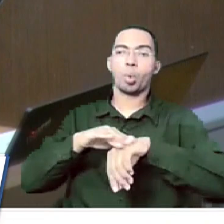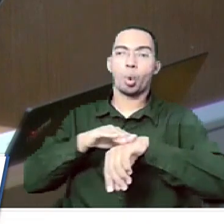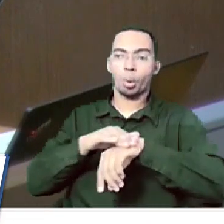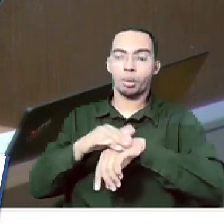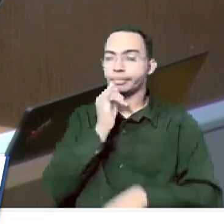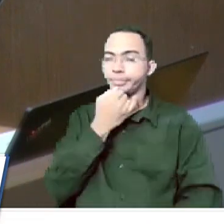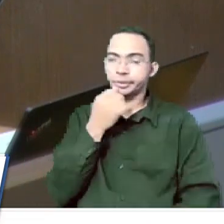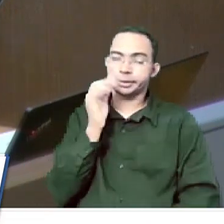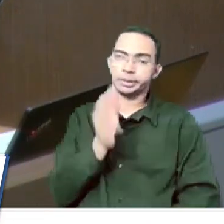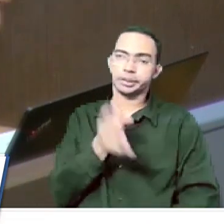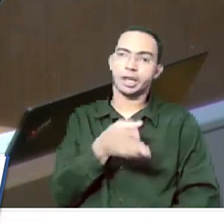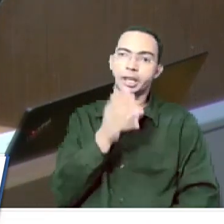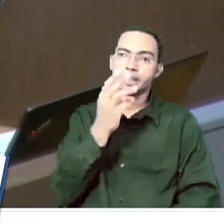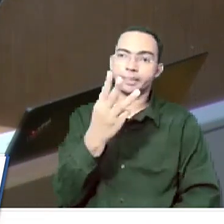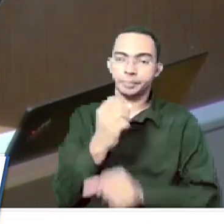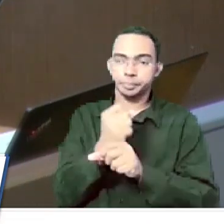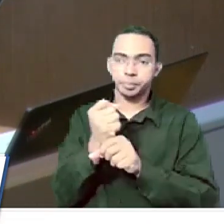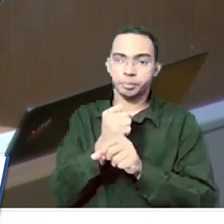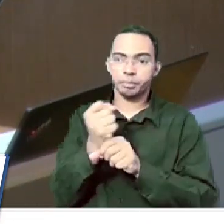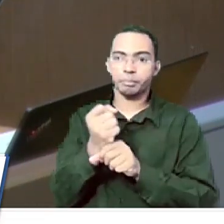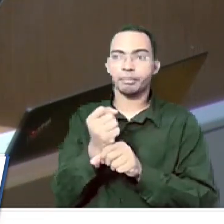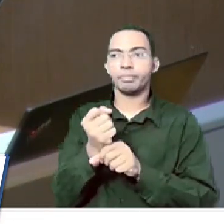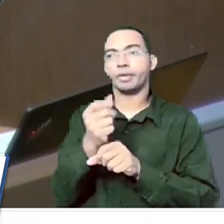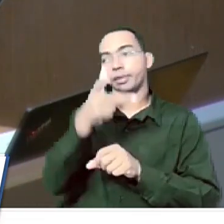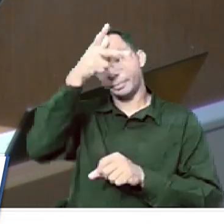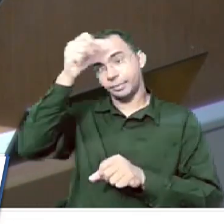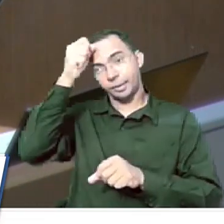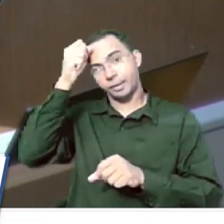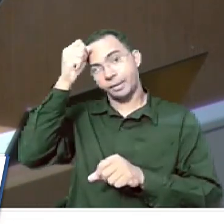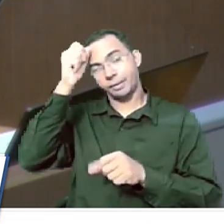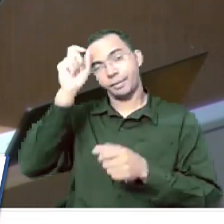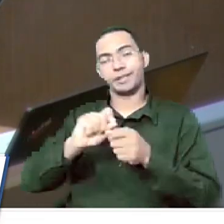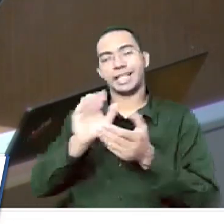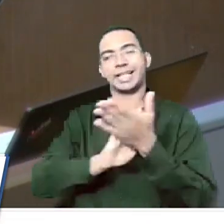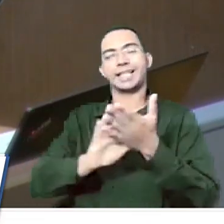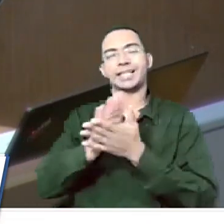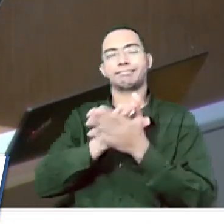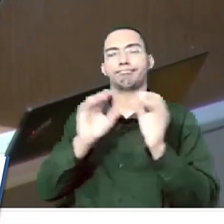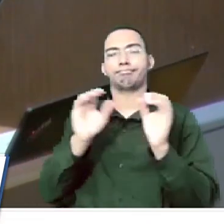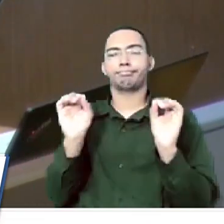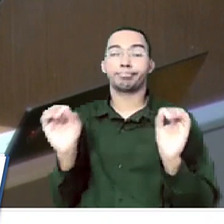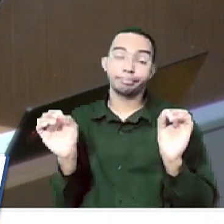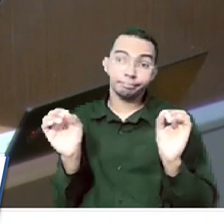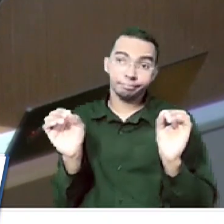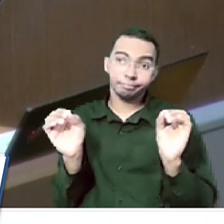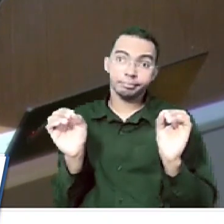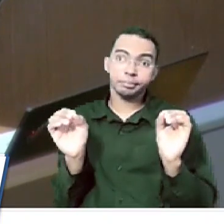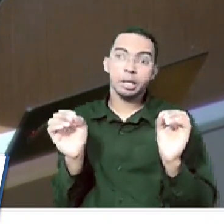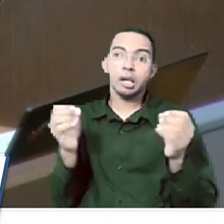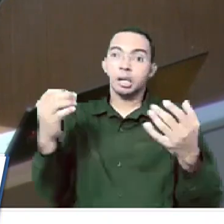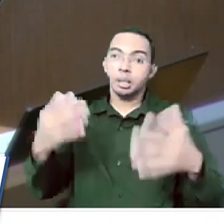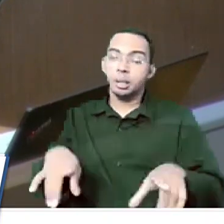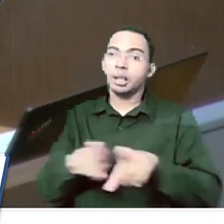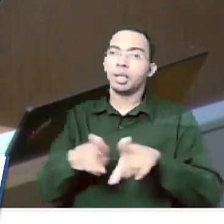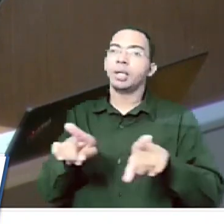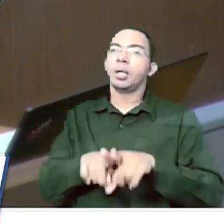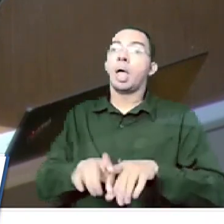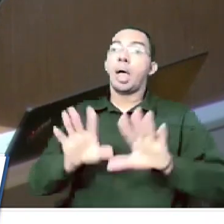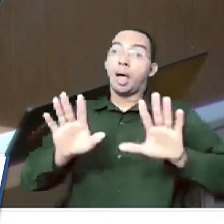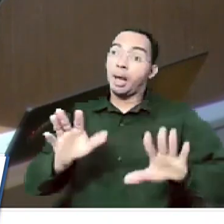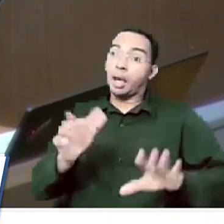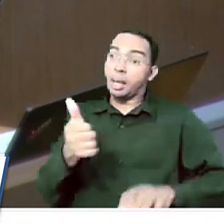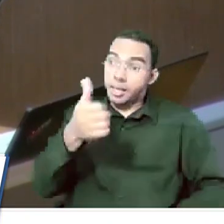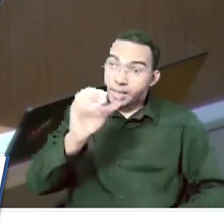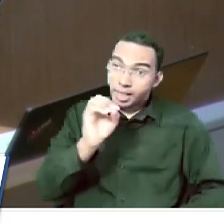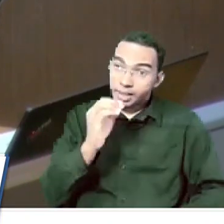ano já da prefeitura e nada foi feito em relação a isso. E digo sempre, mas daqui 10 anos